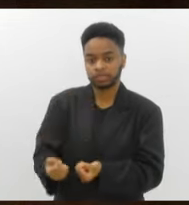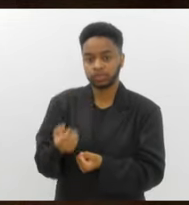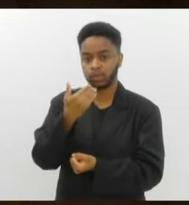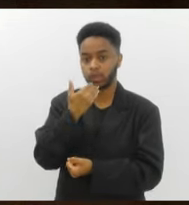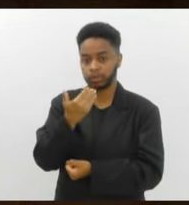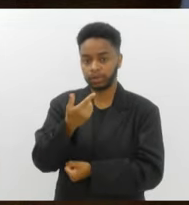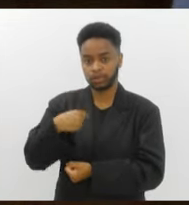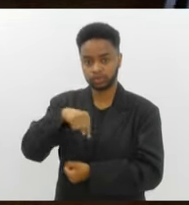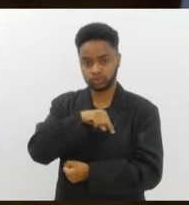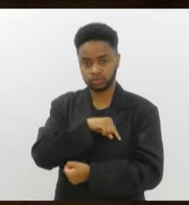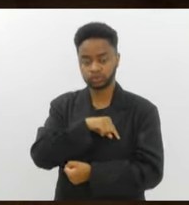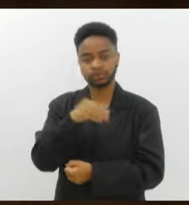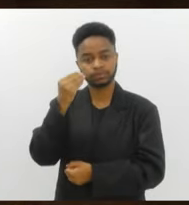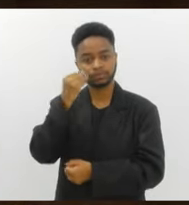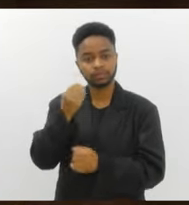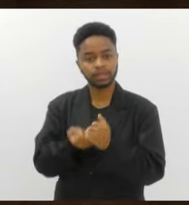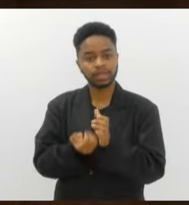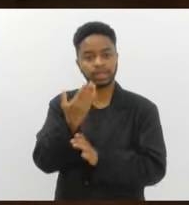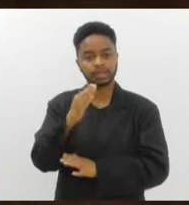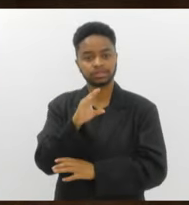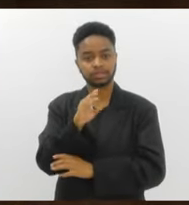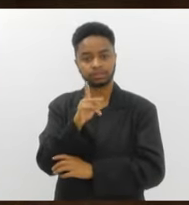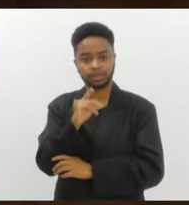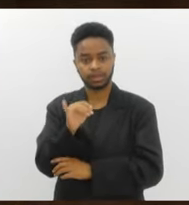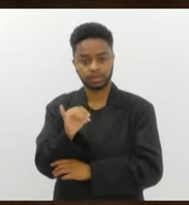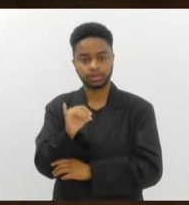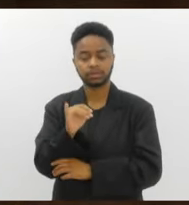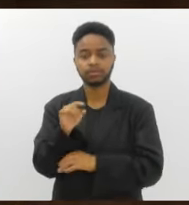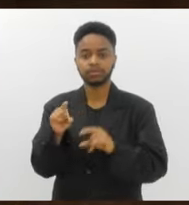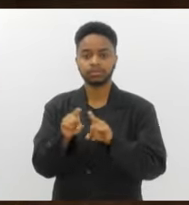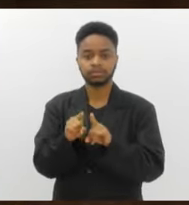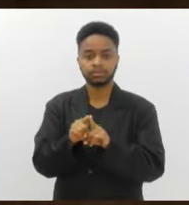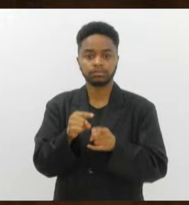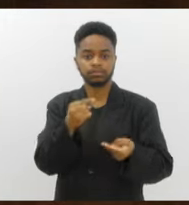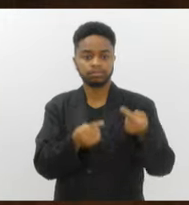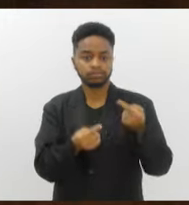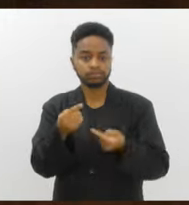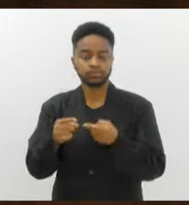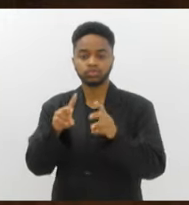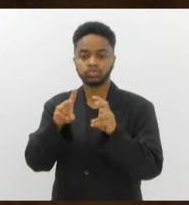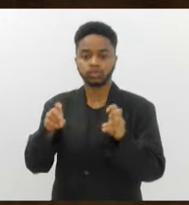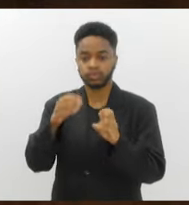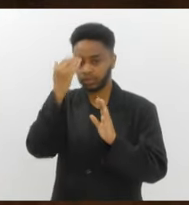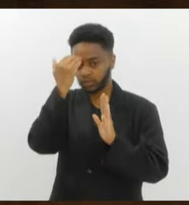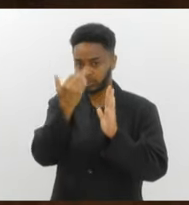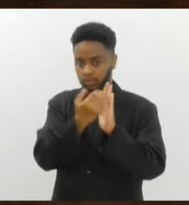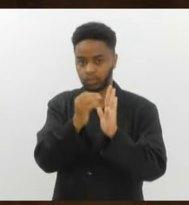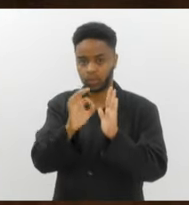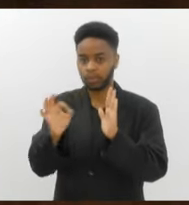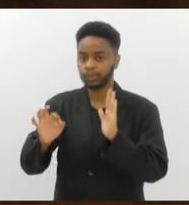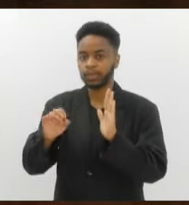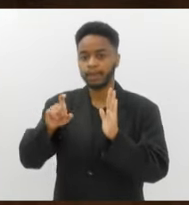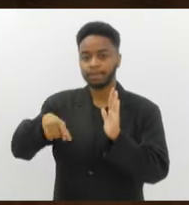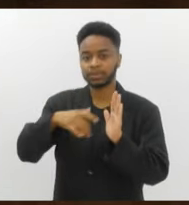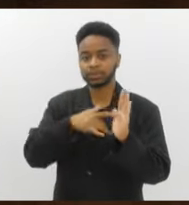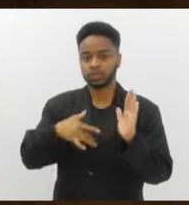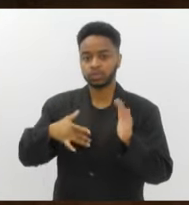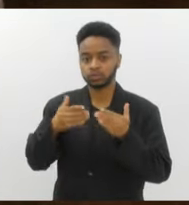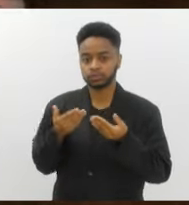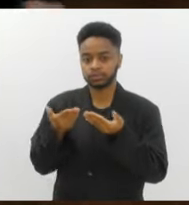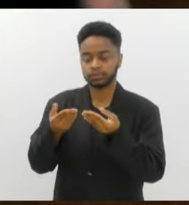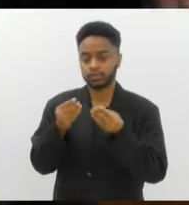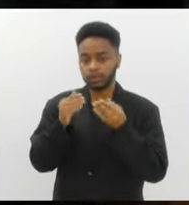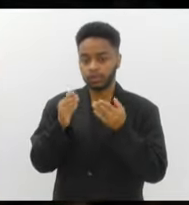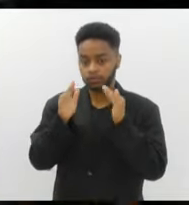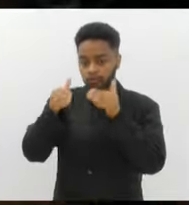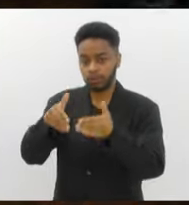nós fizemos para a abertura de uma CPI, também para tratar do descumprimento dos planos de saúde para a pessoa com deficiência. Esse assunto,